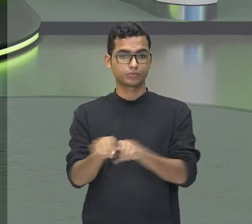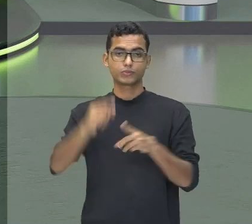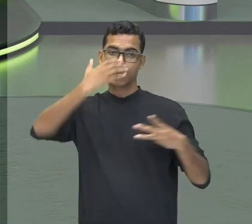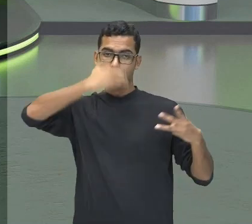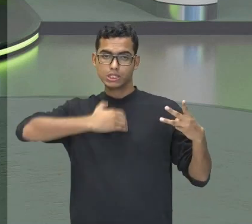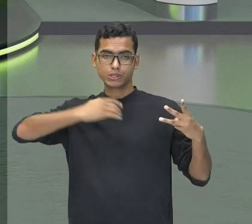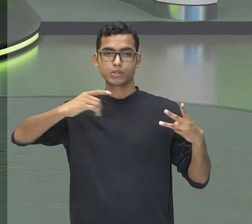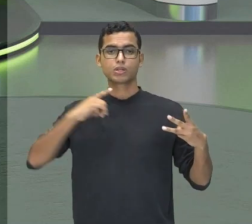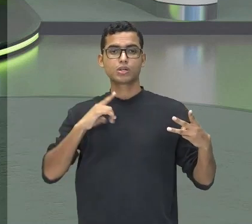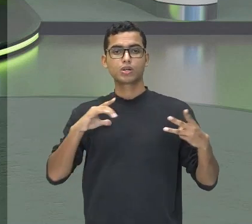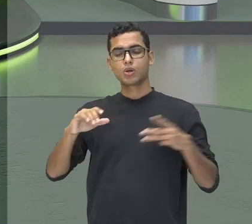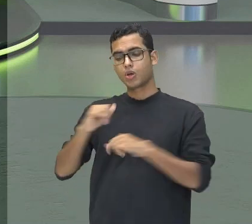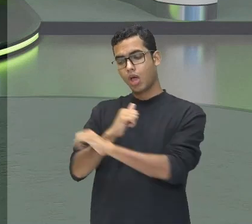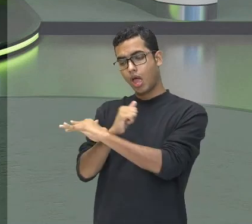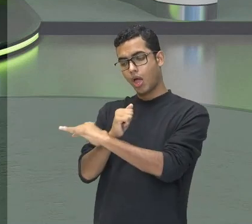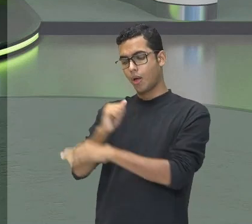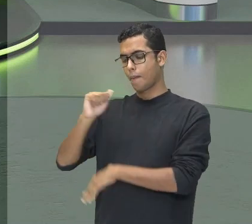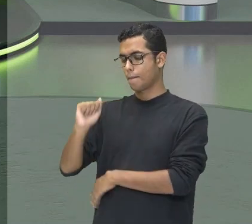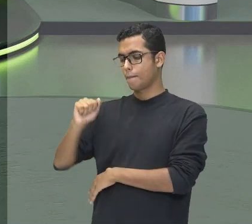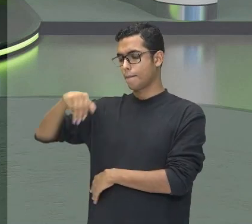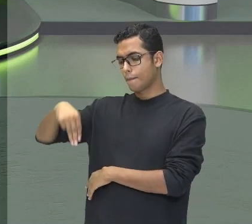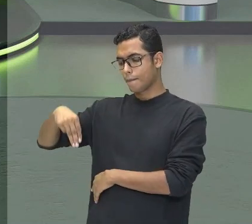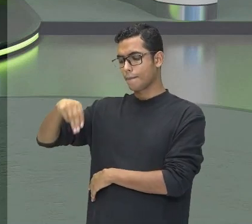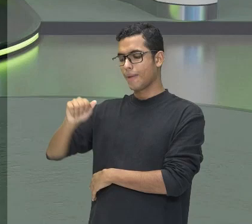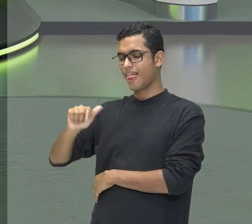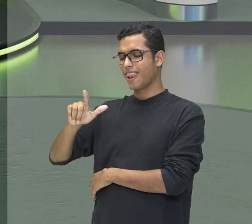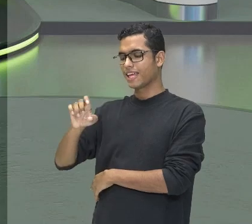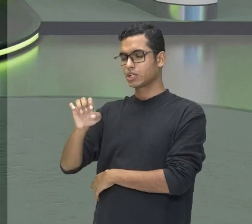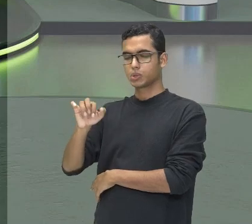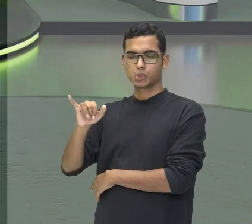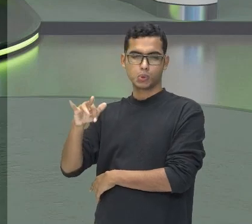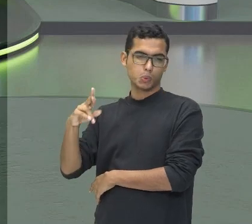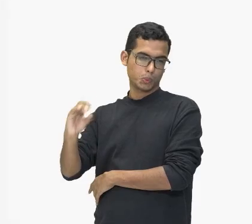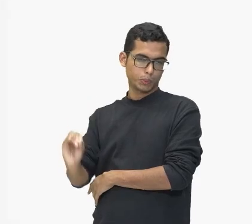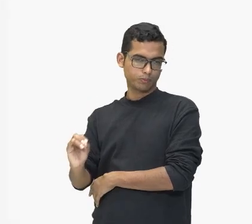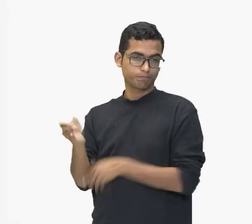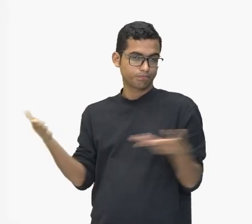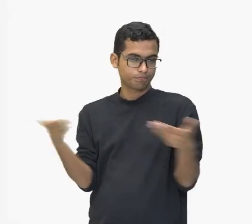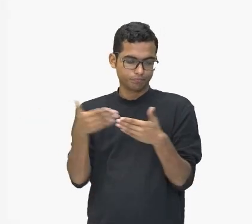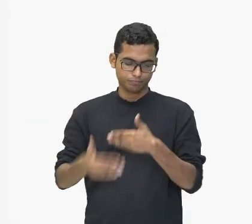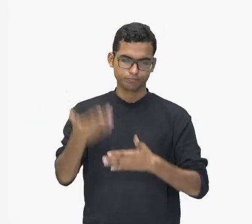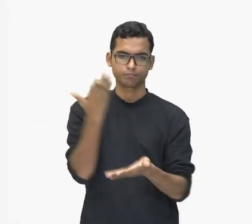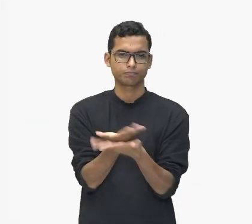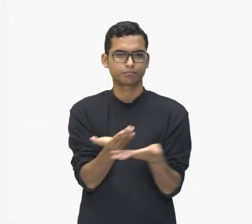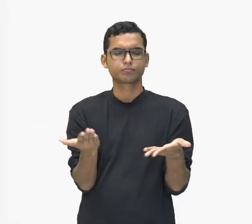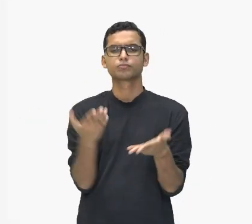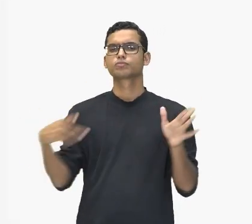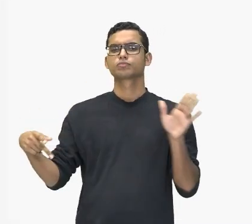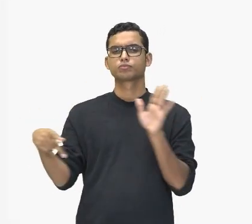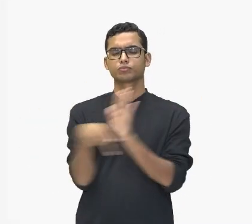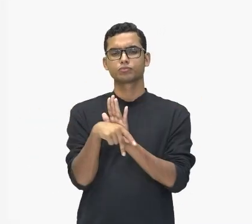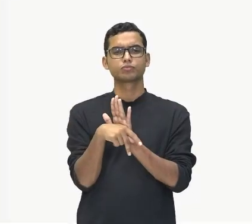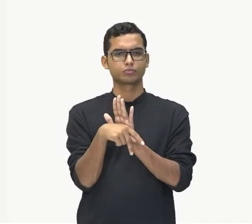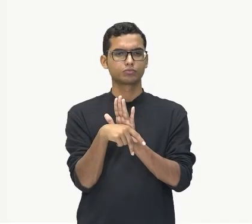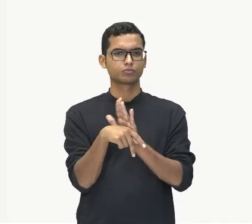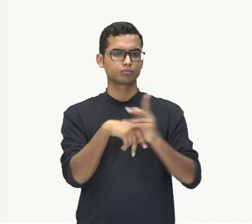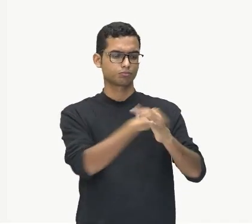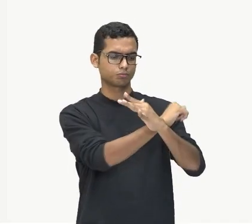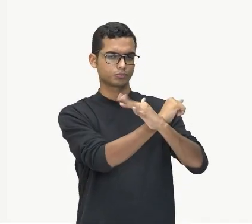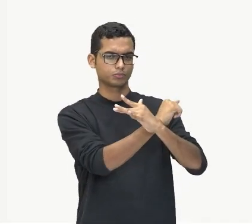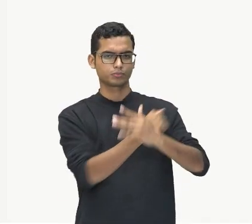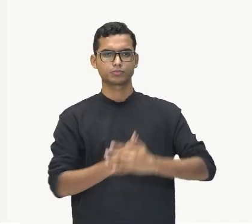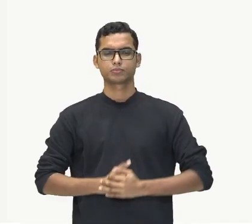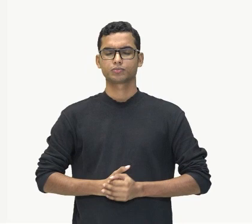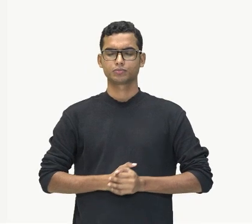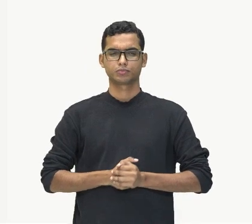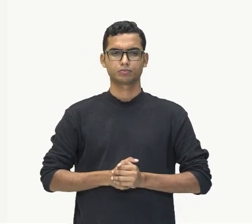é o ácido maleico, tá bom? Agora sim, vamos conhecer as propriedades dos ácidos.